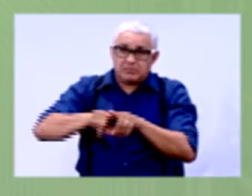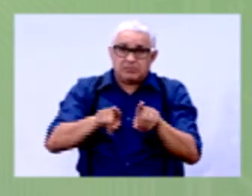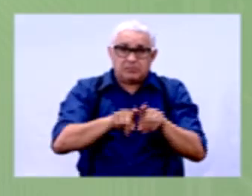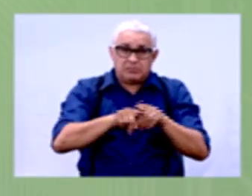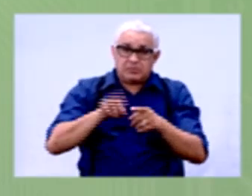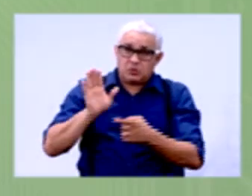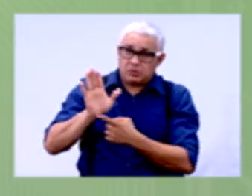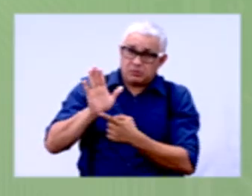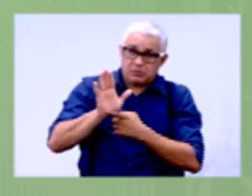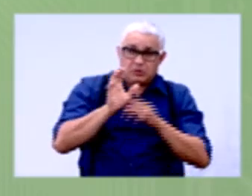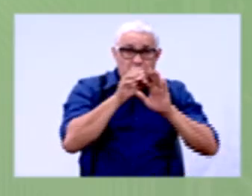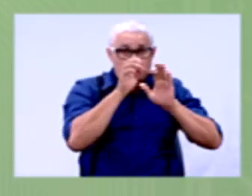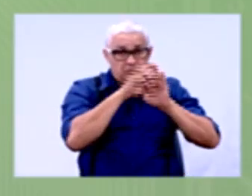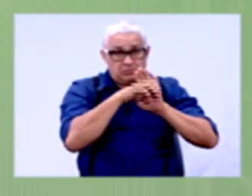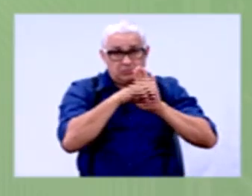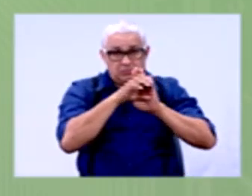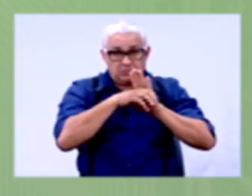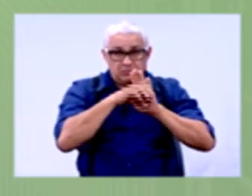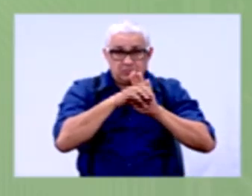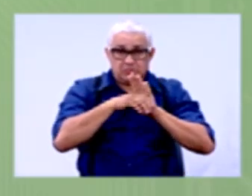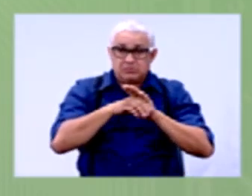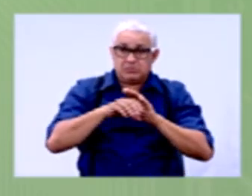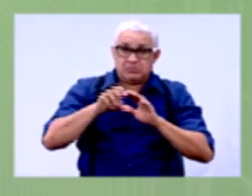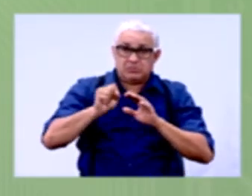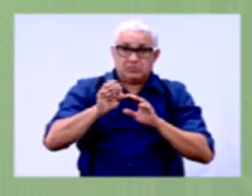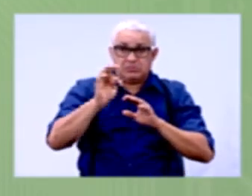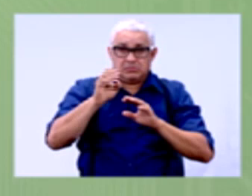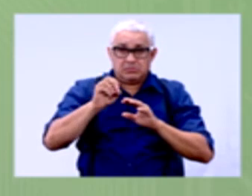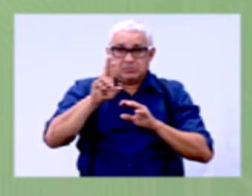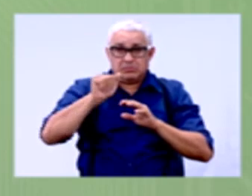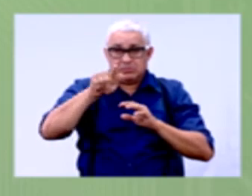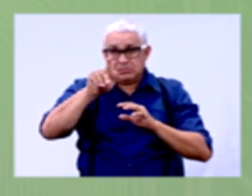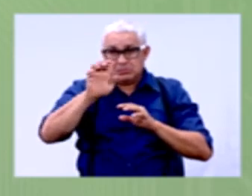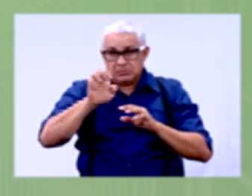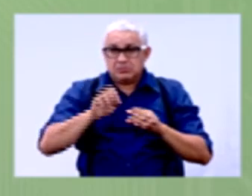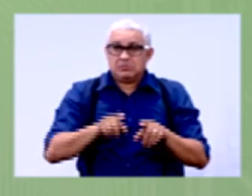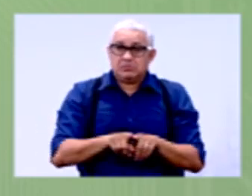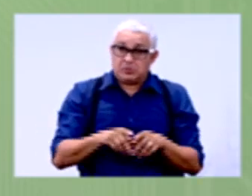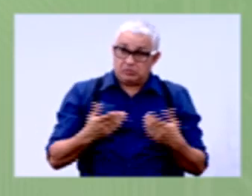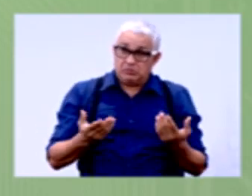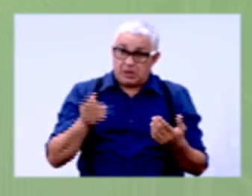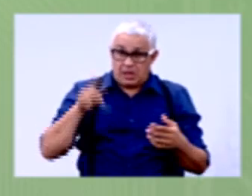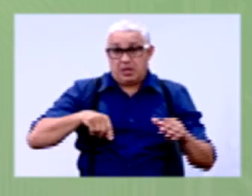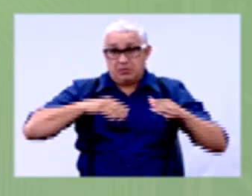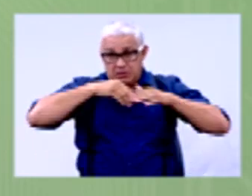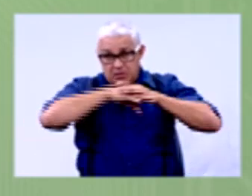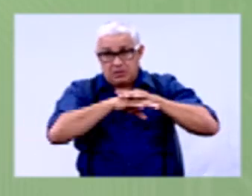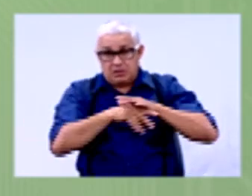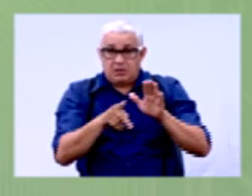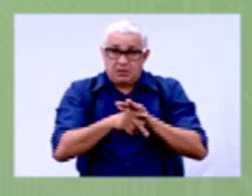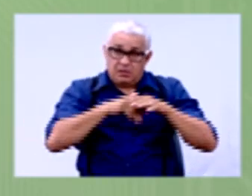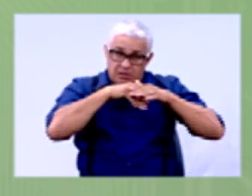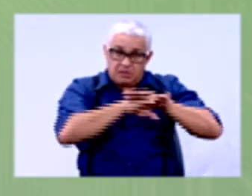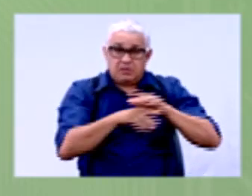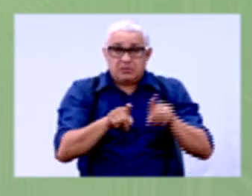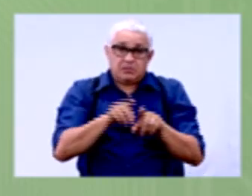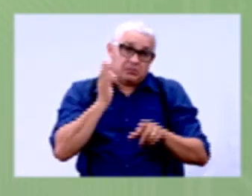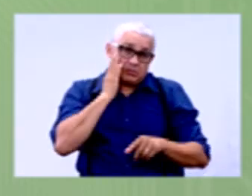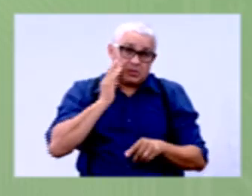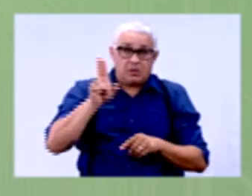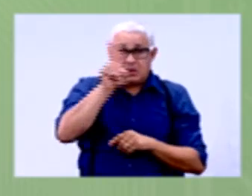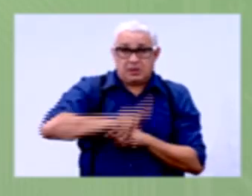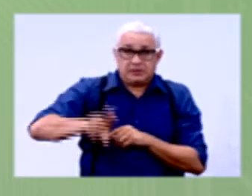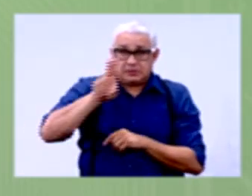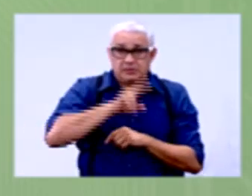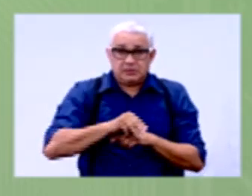apresentar conceitos sobre storage, que no caso aqui é o nosso armazenamento, saber